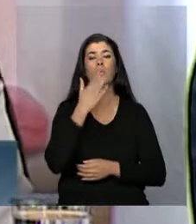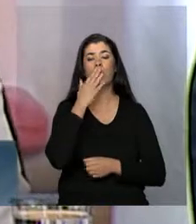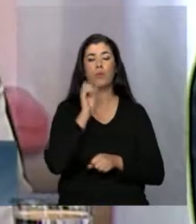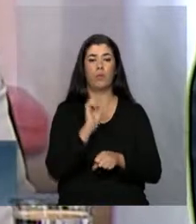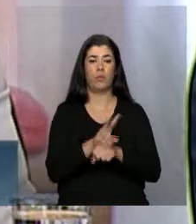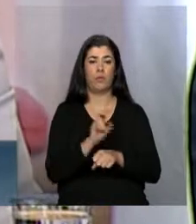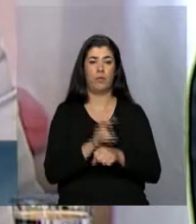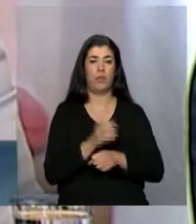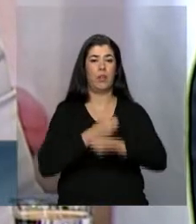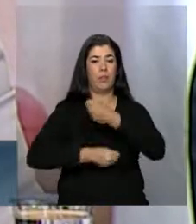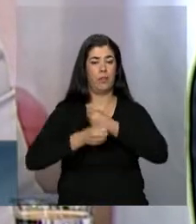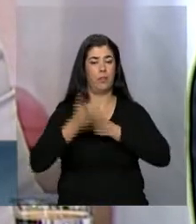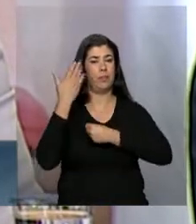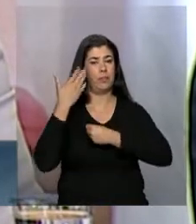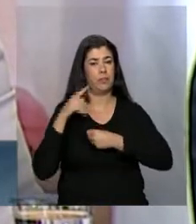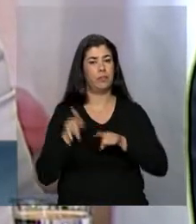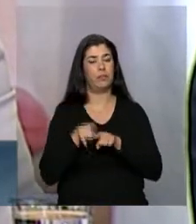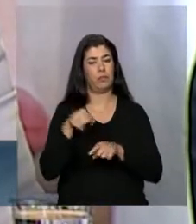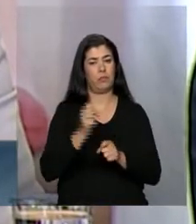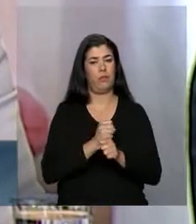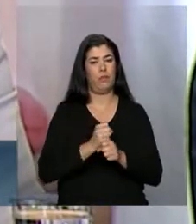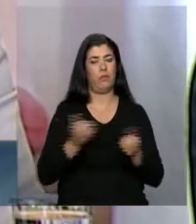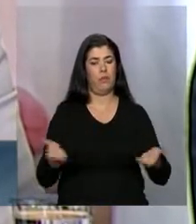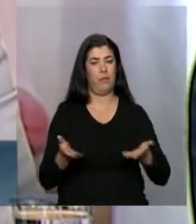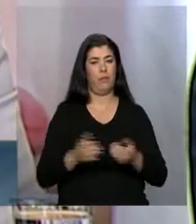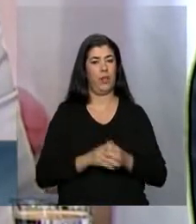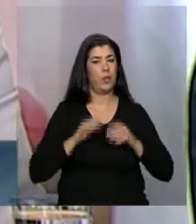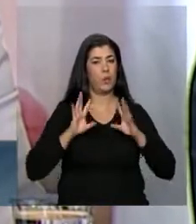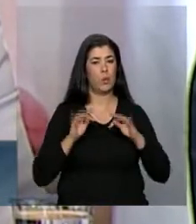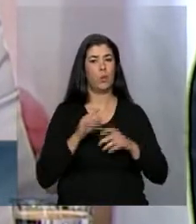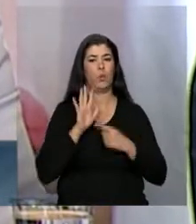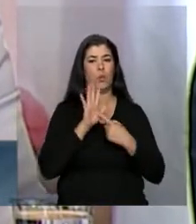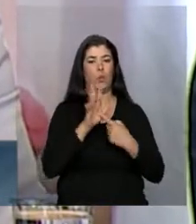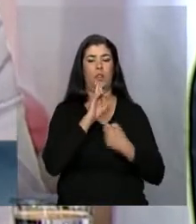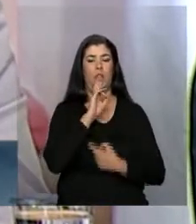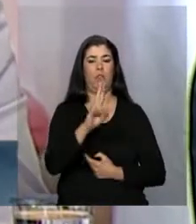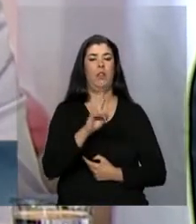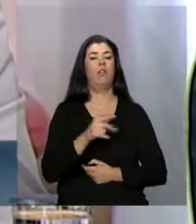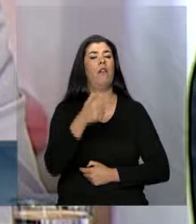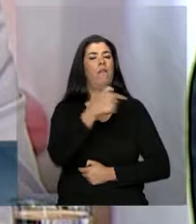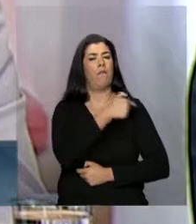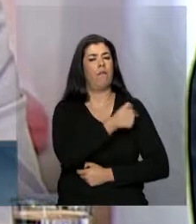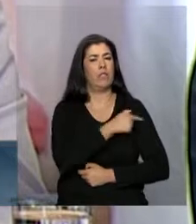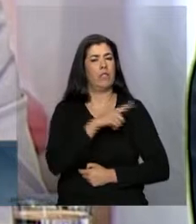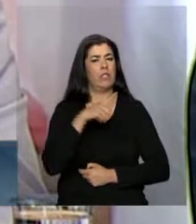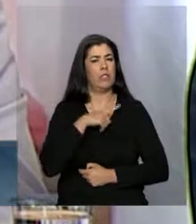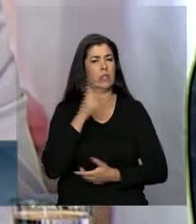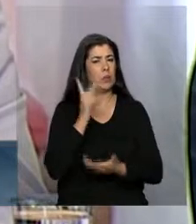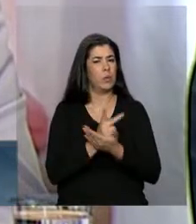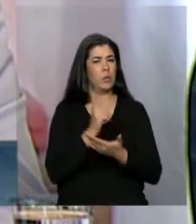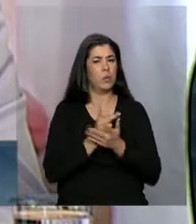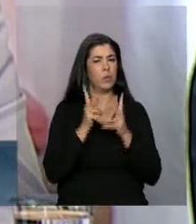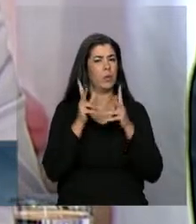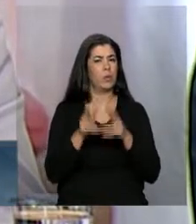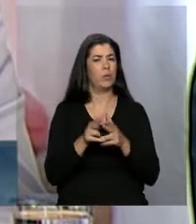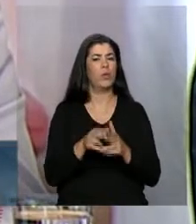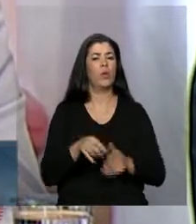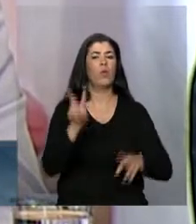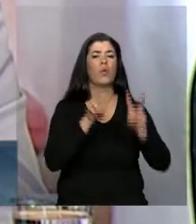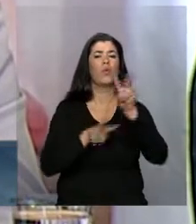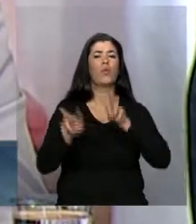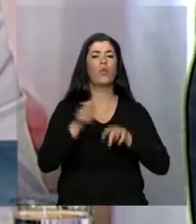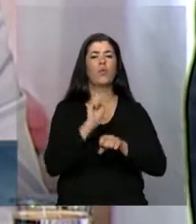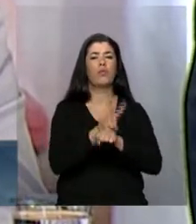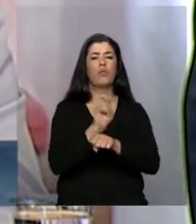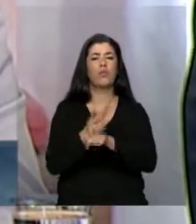identificados, tanto do ano passado quanto deste ano, tudo indica que a vacina realmente tem uma coincidência dos vírus que estão circulando,